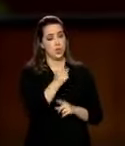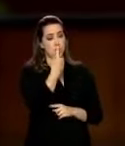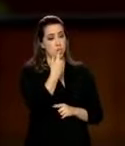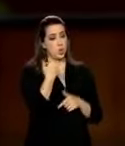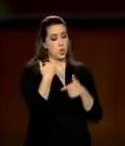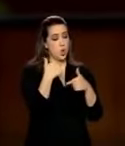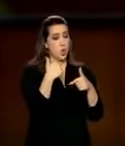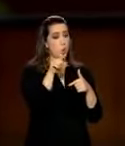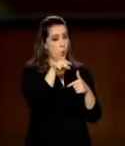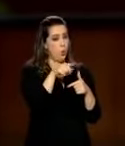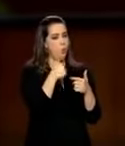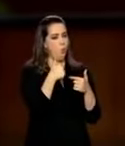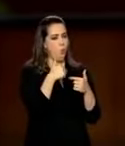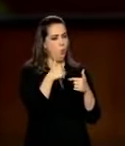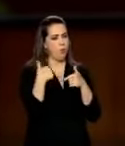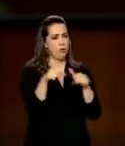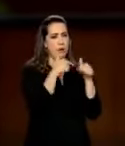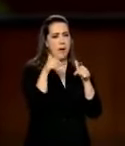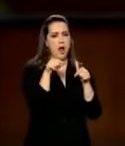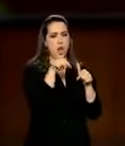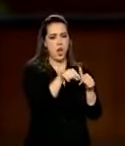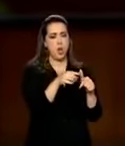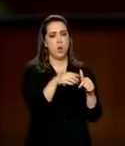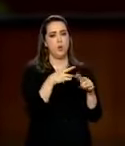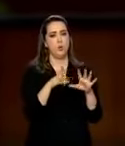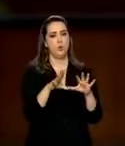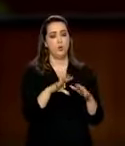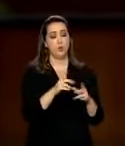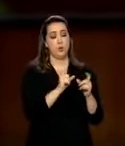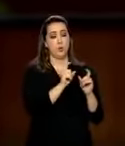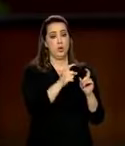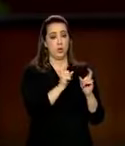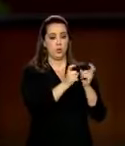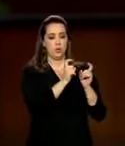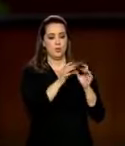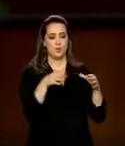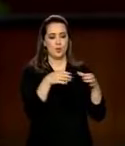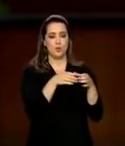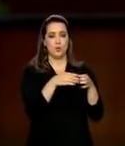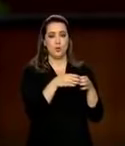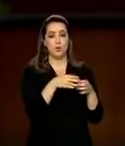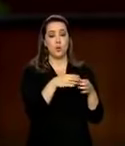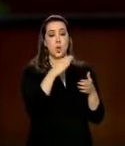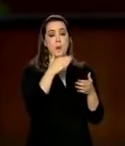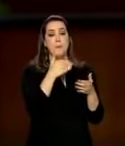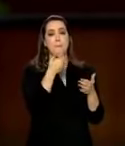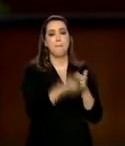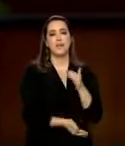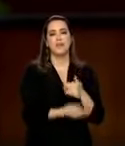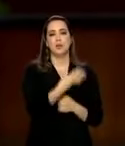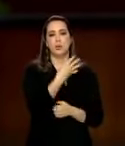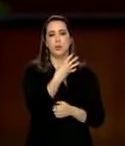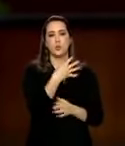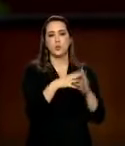Carlos Gabas, que é o executivo do consórcio do Nordeste, foram 48 milhões de reais que sumiram. Ele